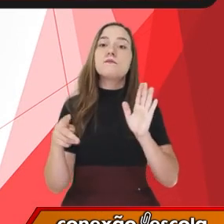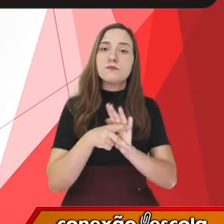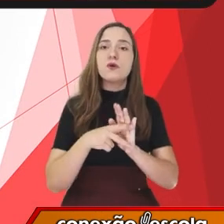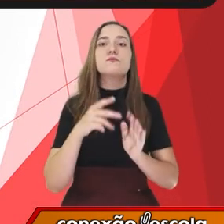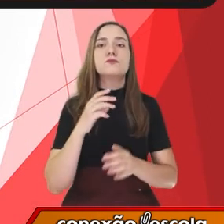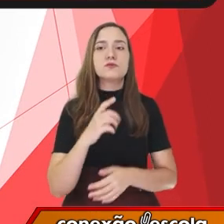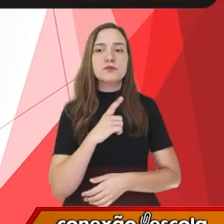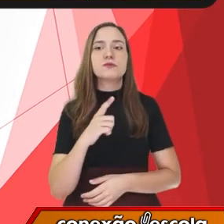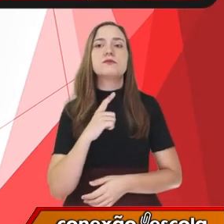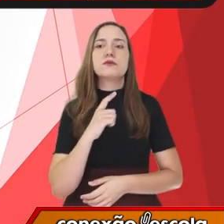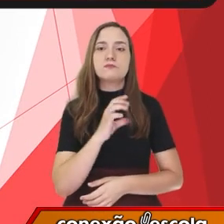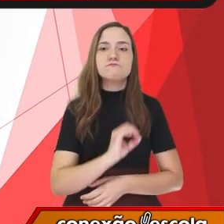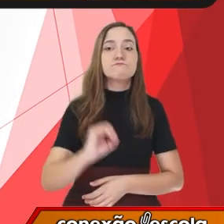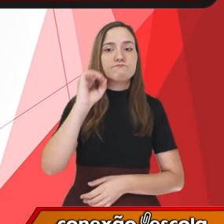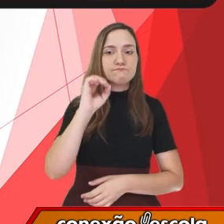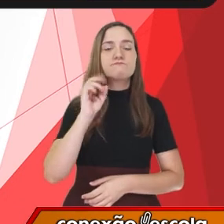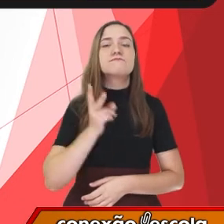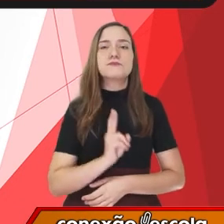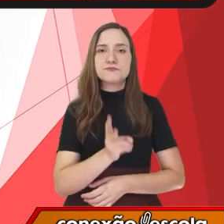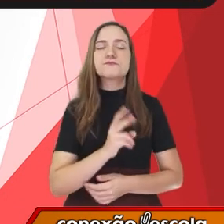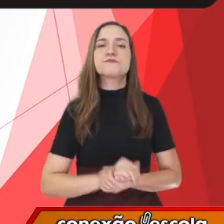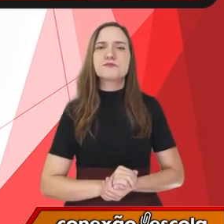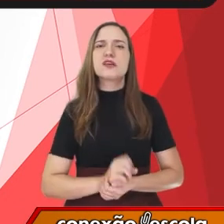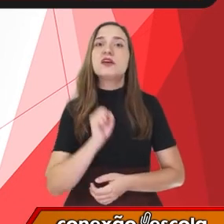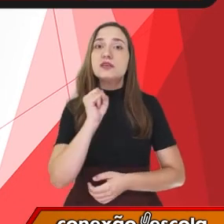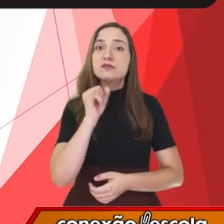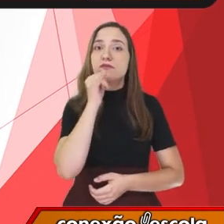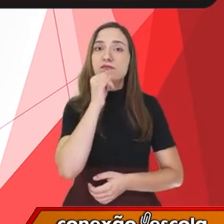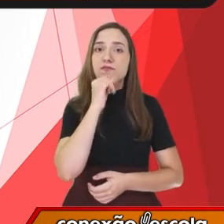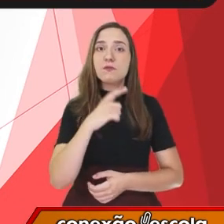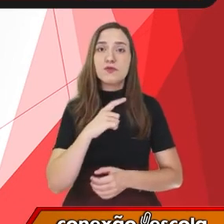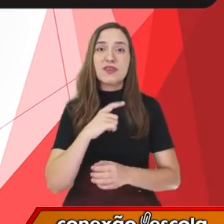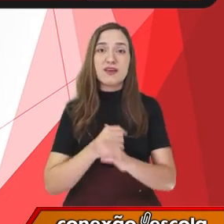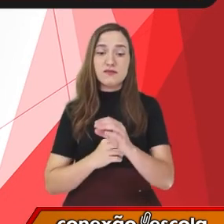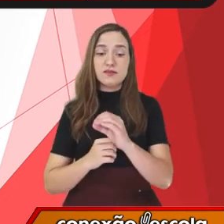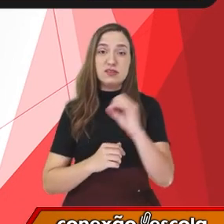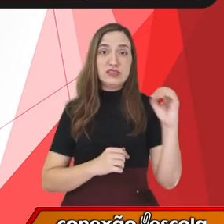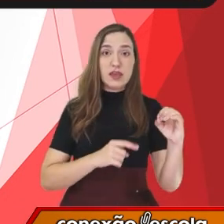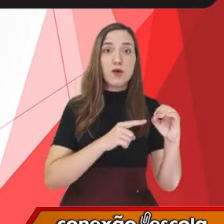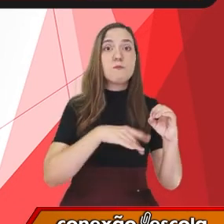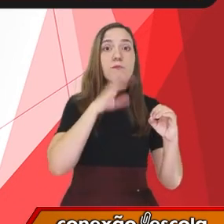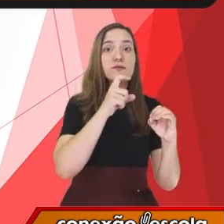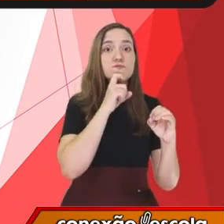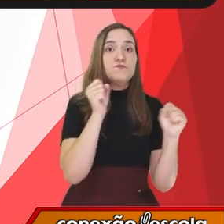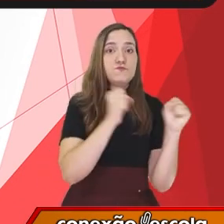graus Celsius. Quanto mais perto do zero, mais frio.